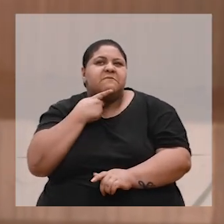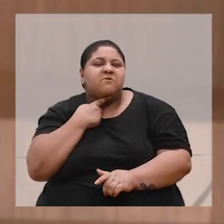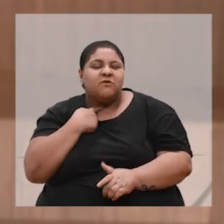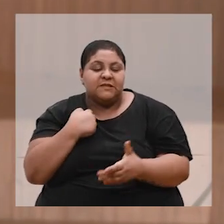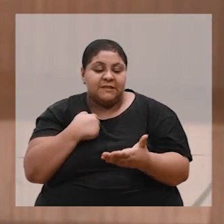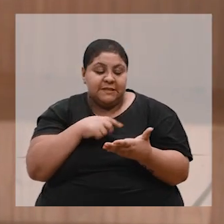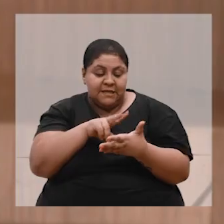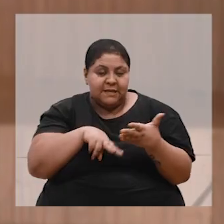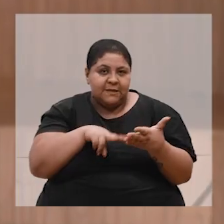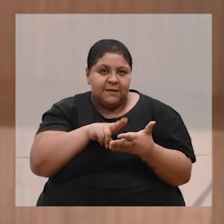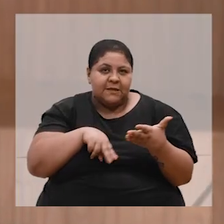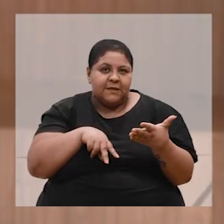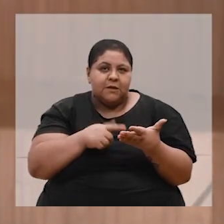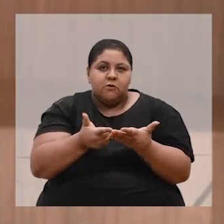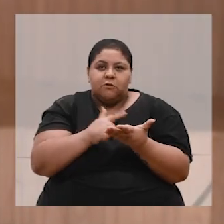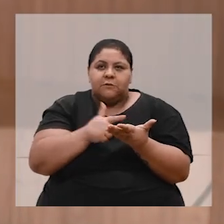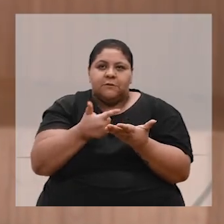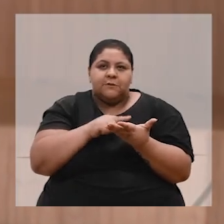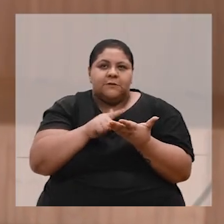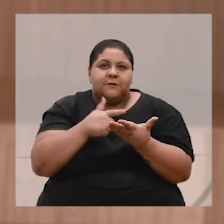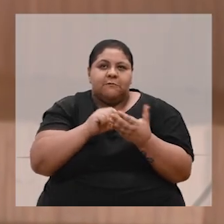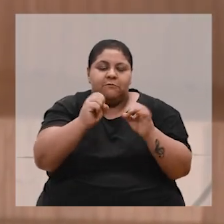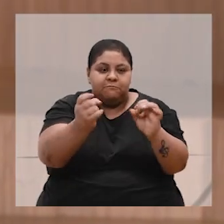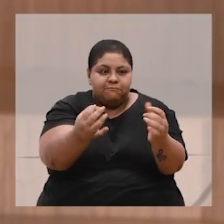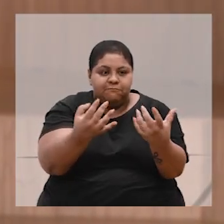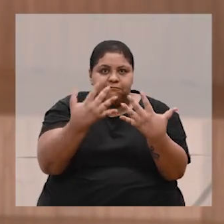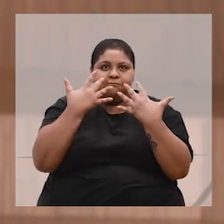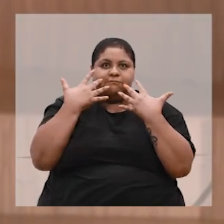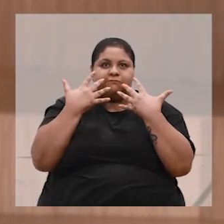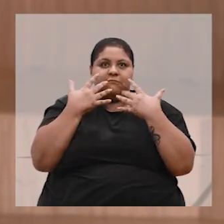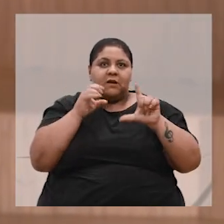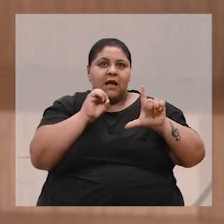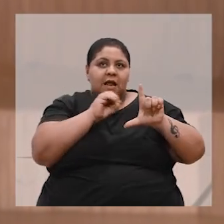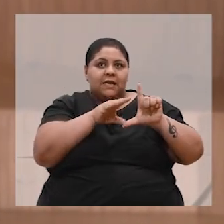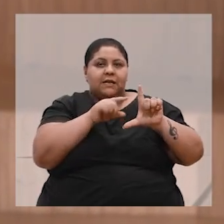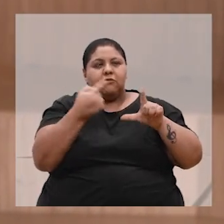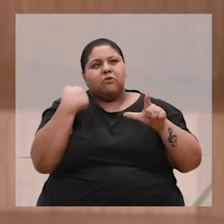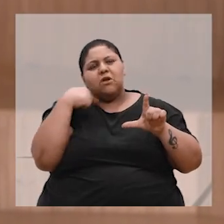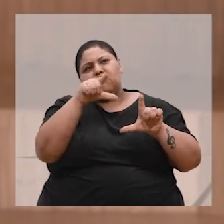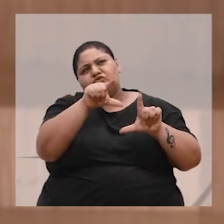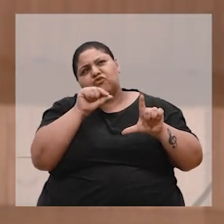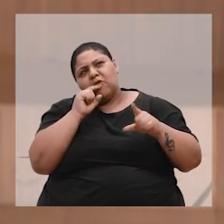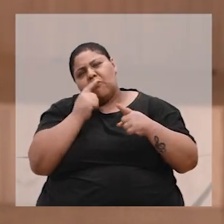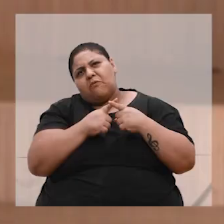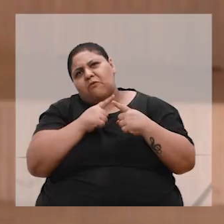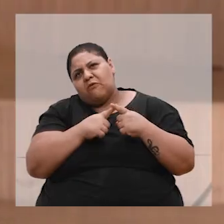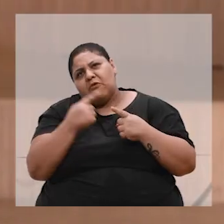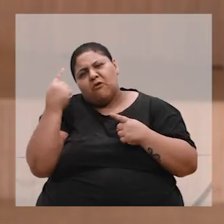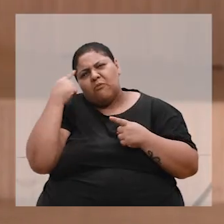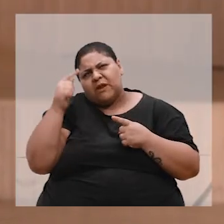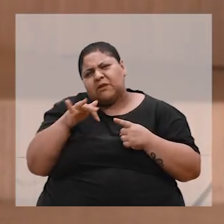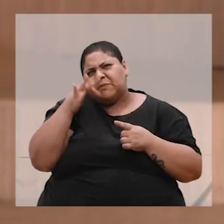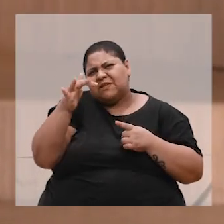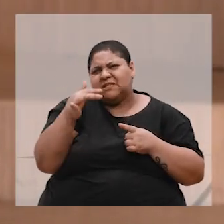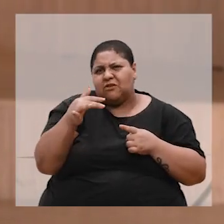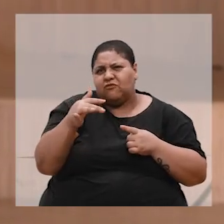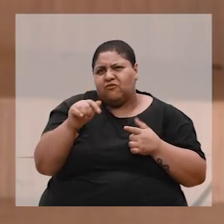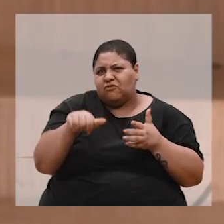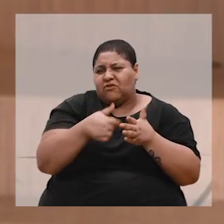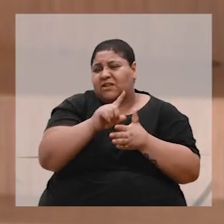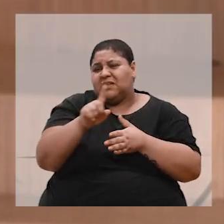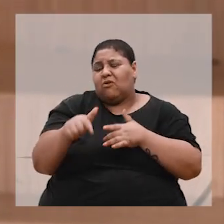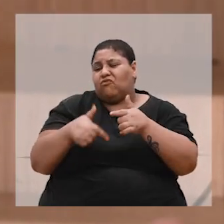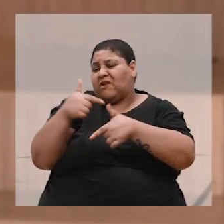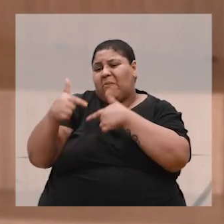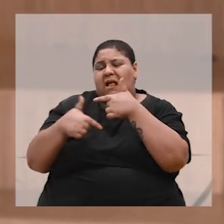ler, né? Então, sempre os livros me atraíram, a literatura. Eu fui por eliminação. Eu queria pensar num futuro melhor,